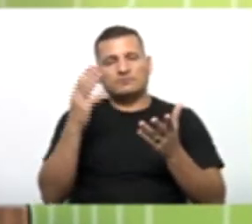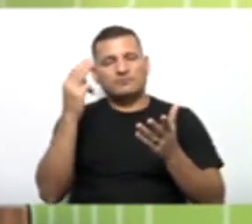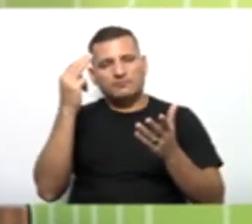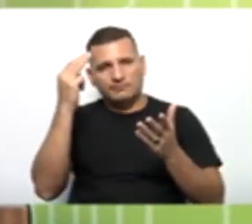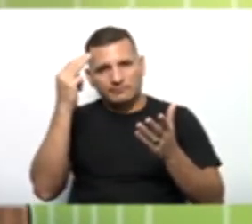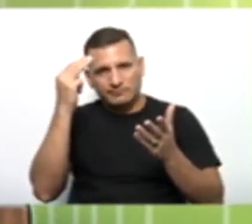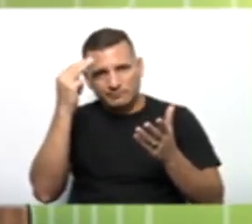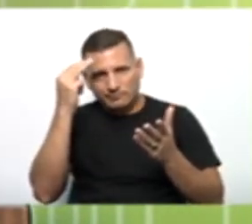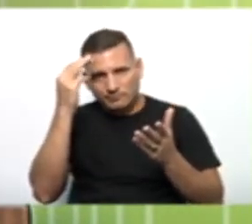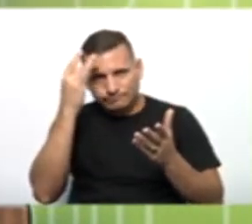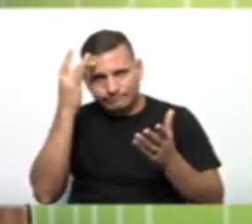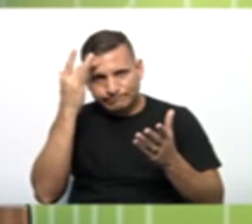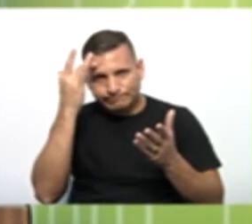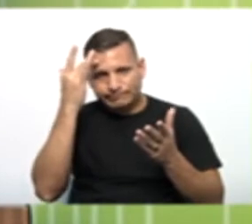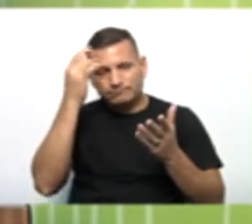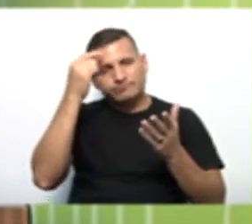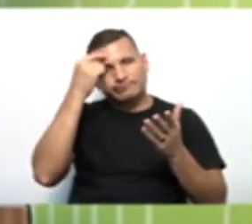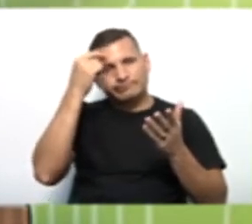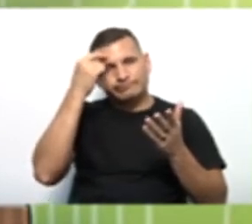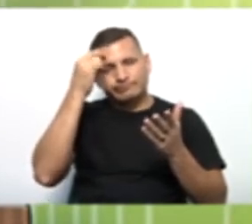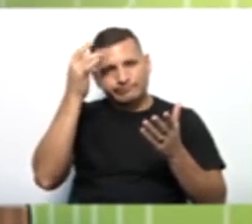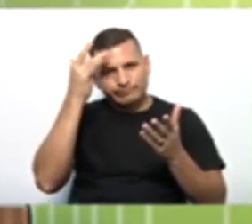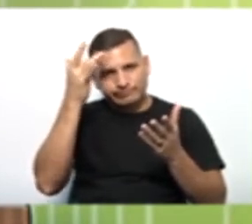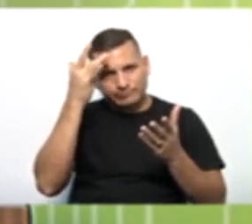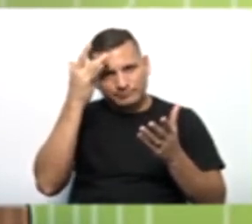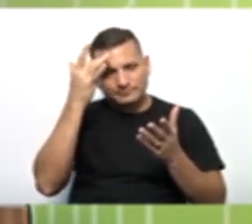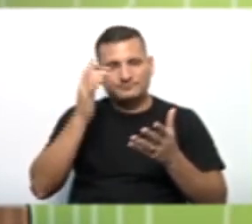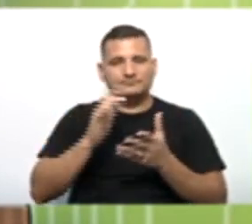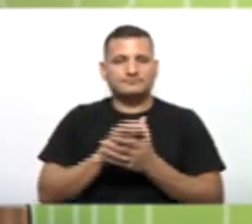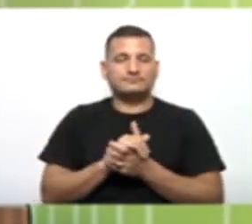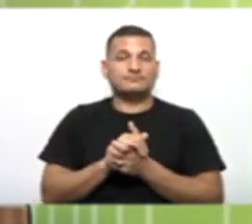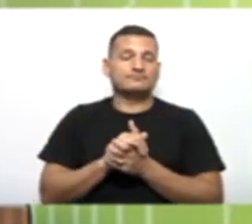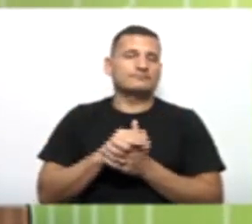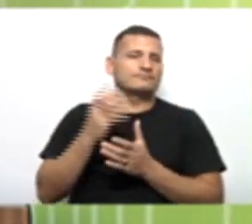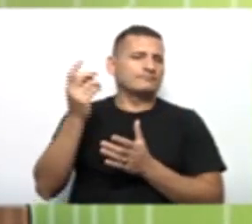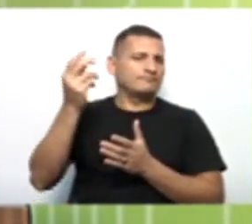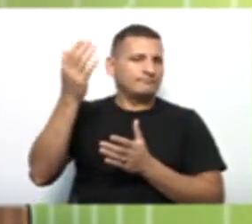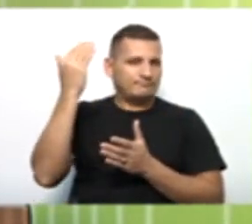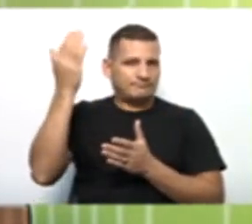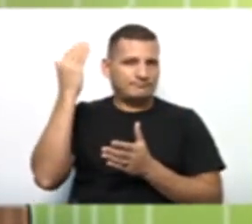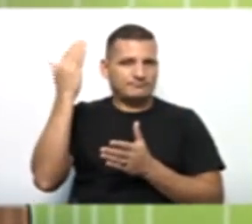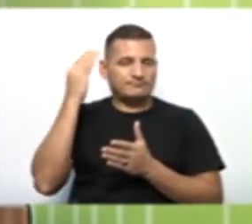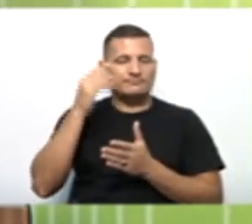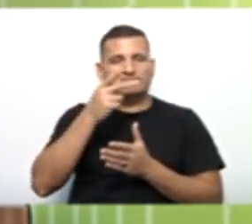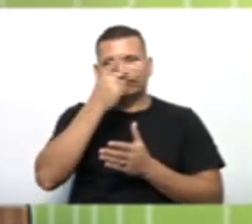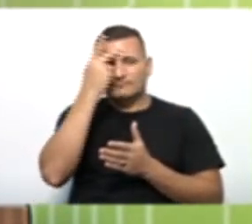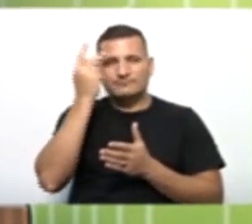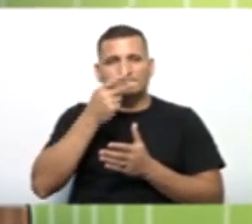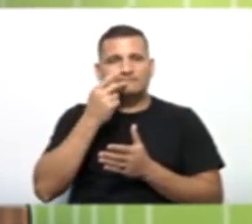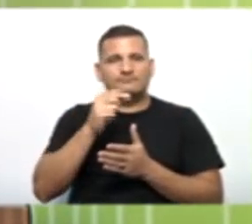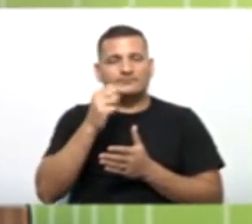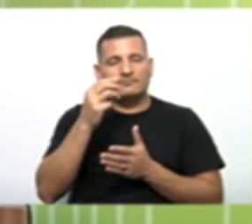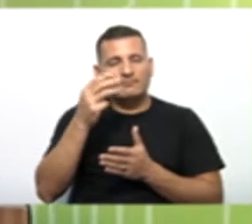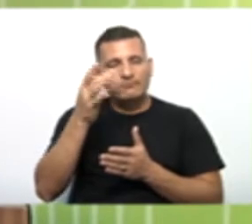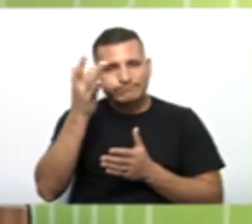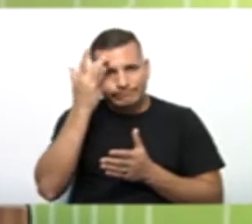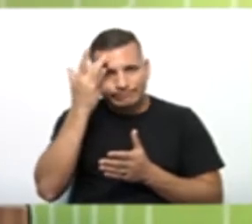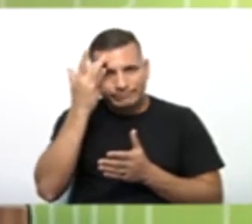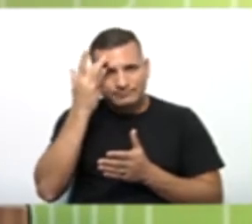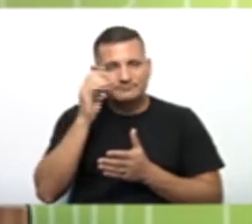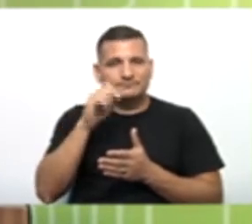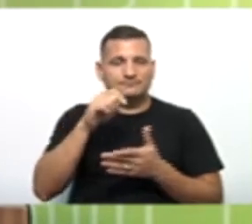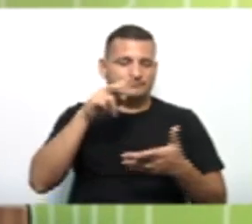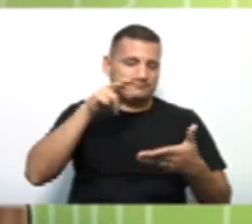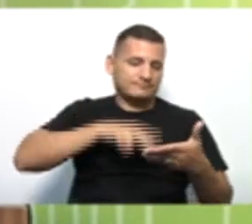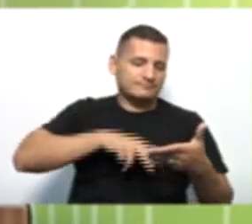memorização né aquela um chamado decoreba né antigamente a gente chamava de decoreba de memorizar que era